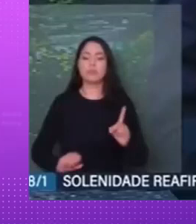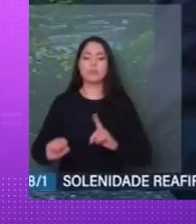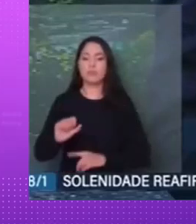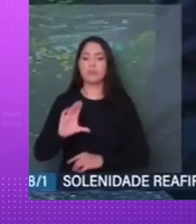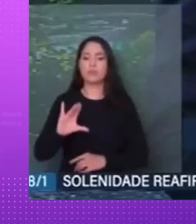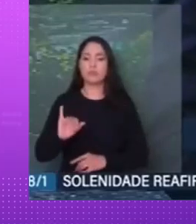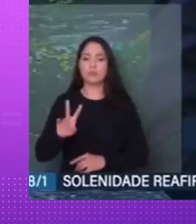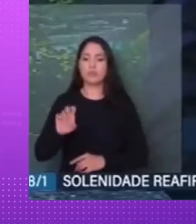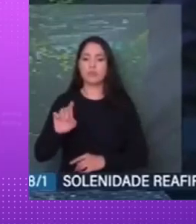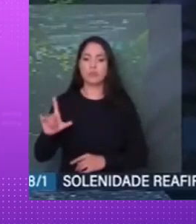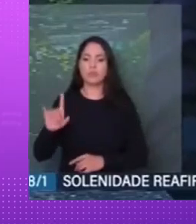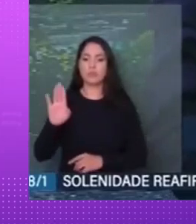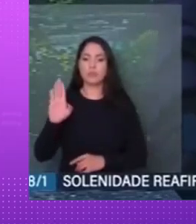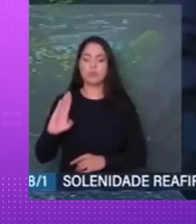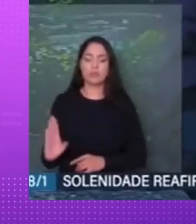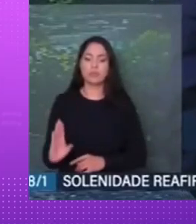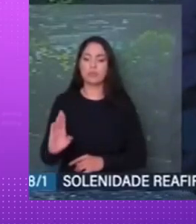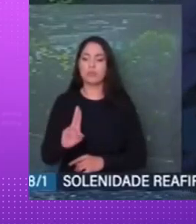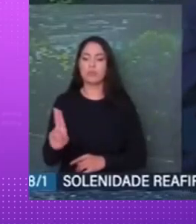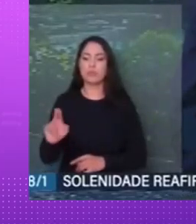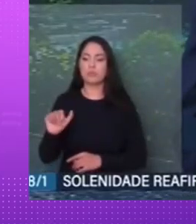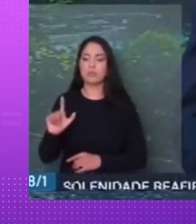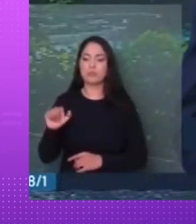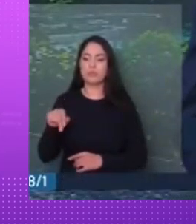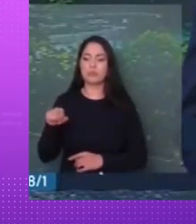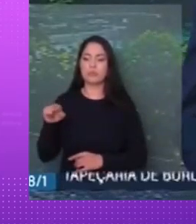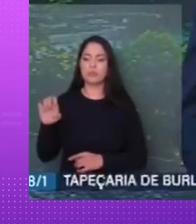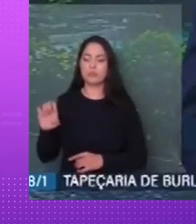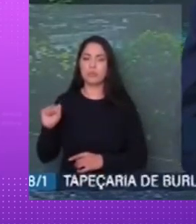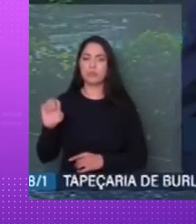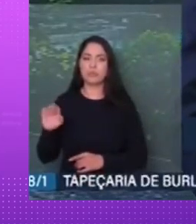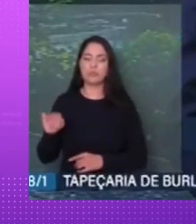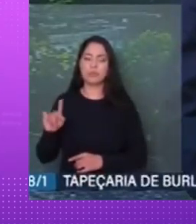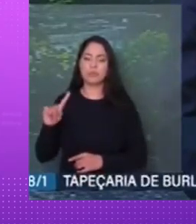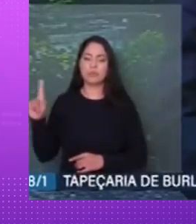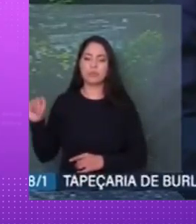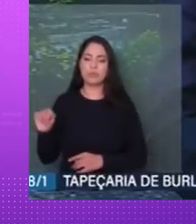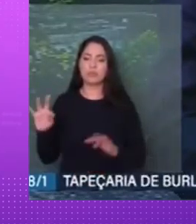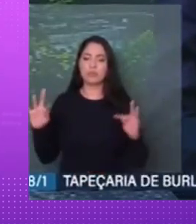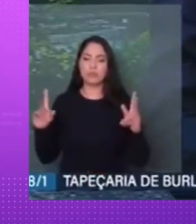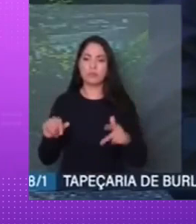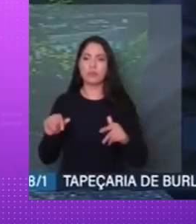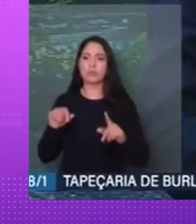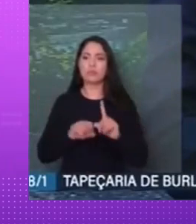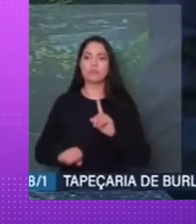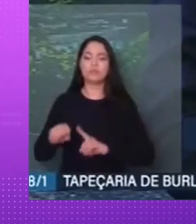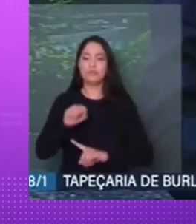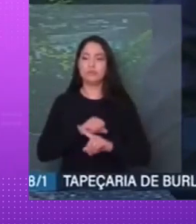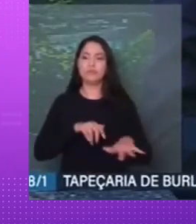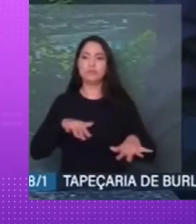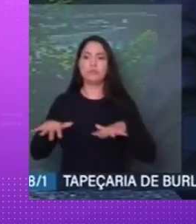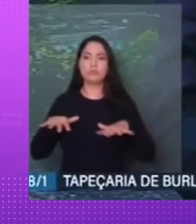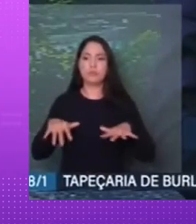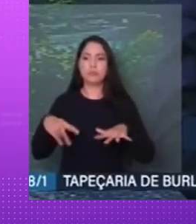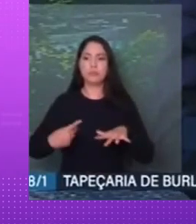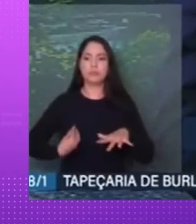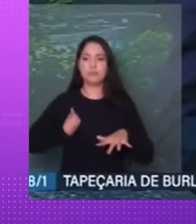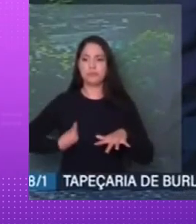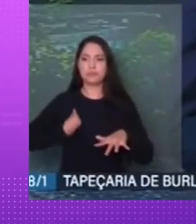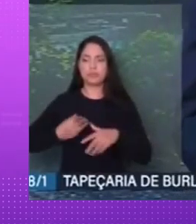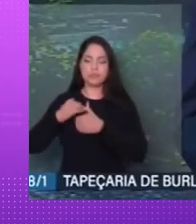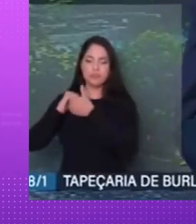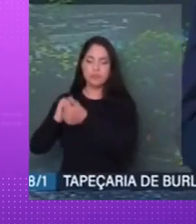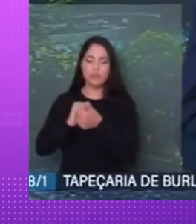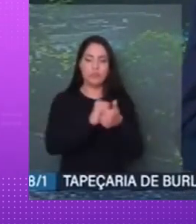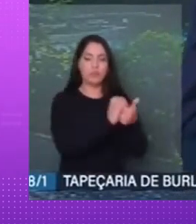mas é inegável que era uma ditadura, as pessoas não votavam, para dizer o mínimo do que aconteceu por lá. Então, esse símbolo